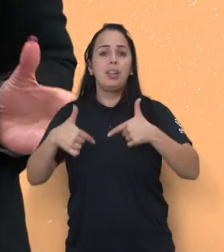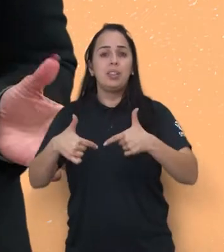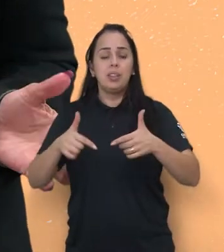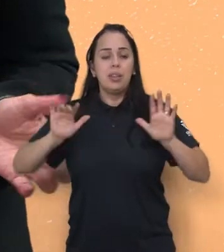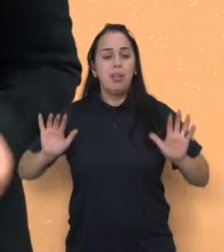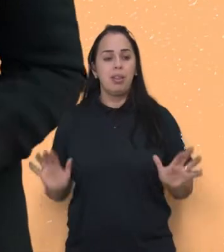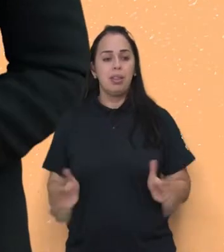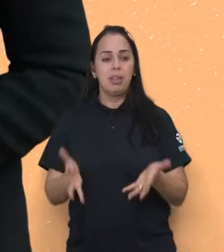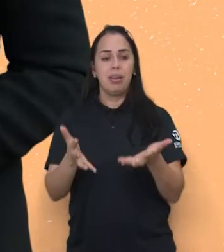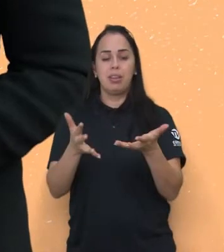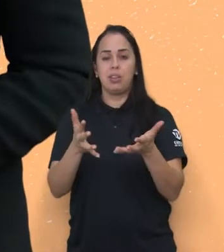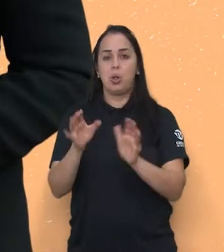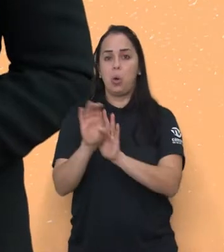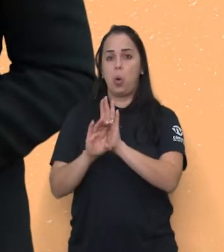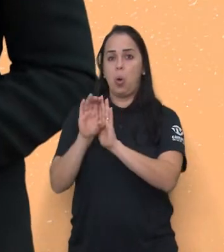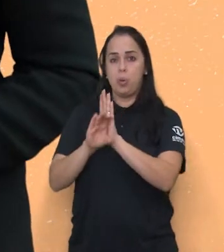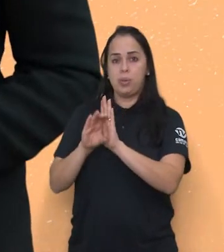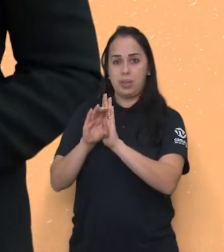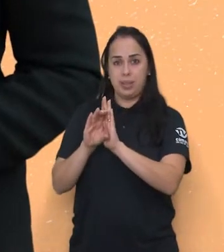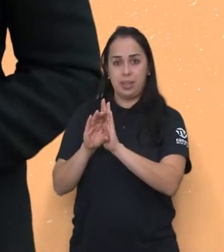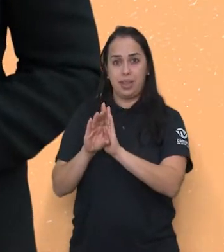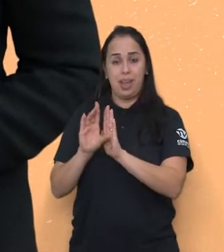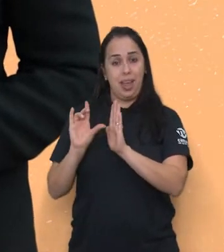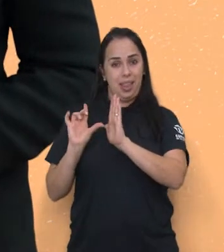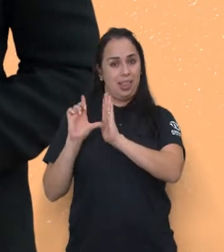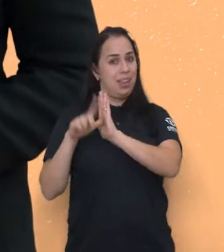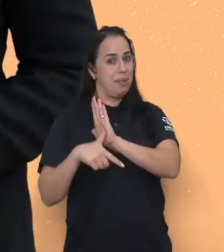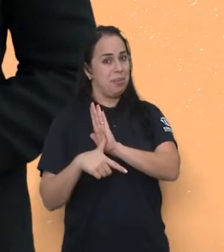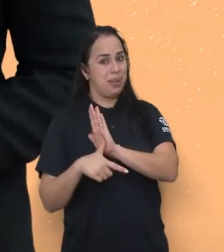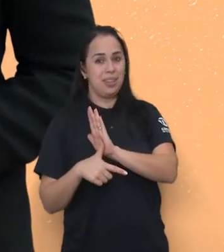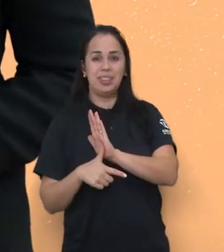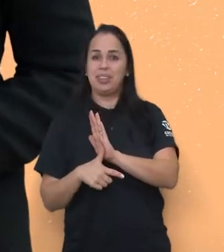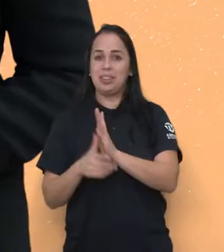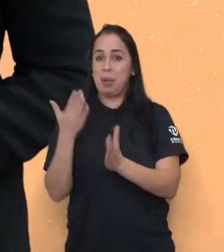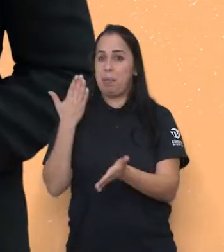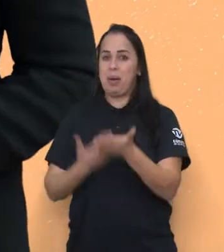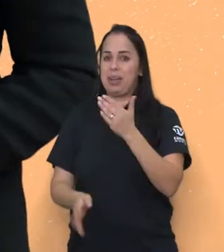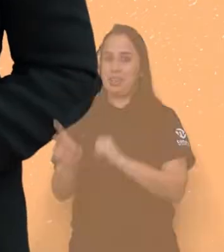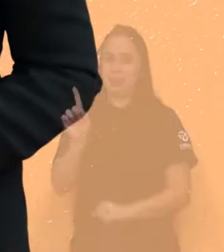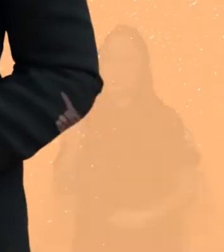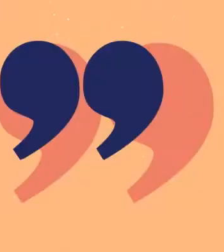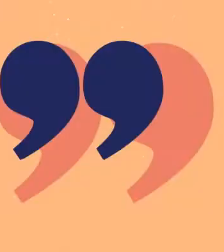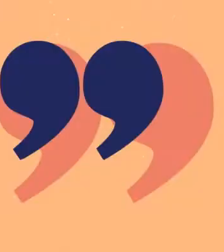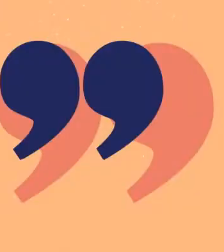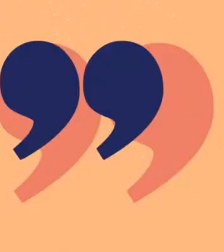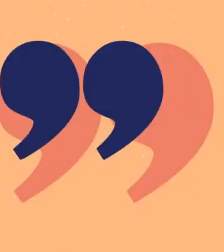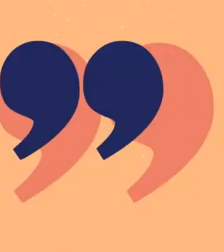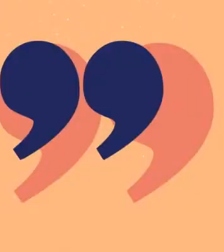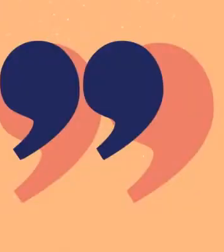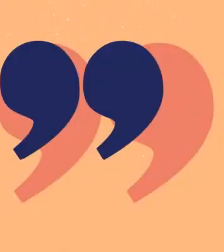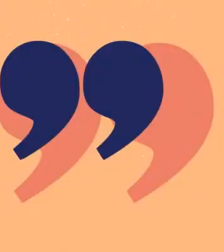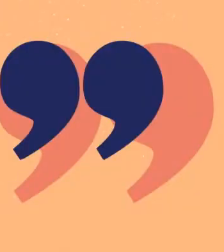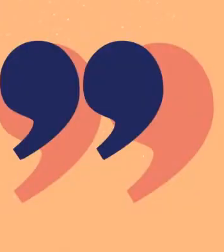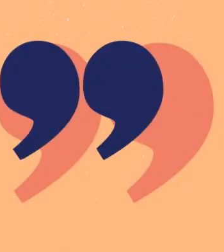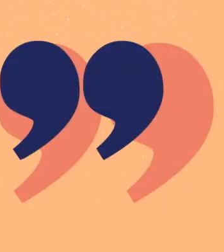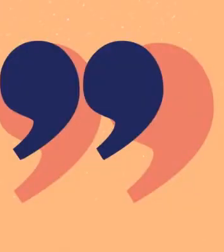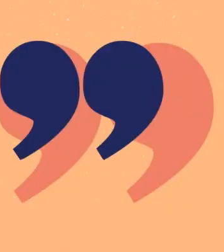podem impulsionar esse conceito no país é daqui a pouco não saia daí é